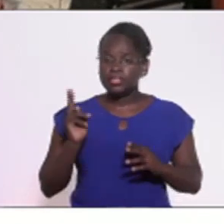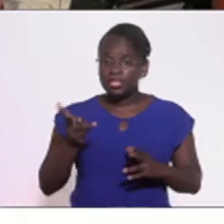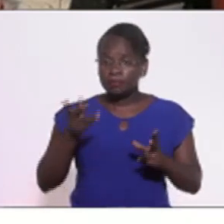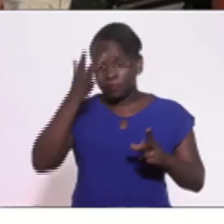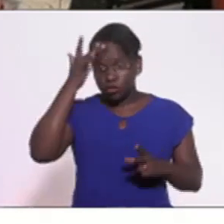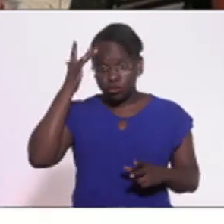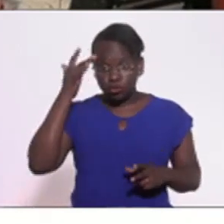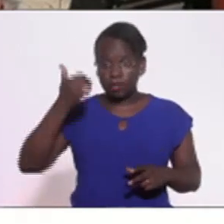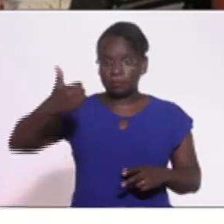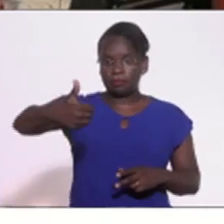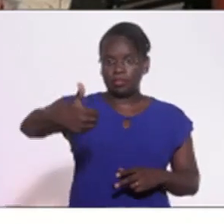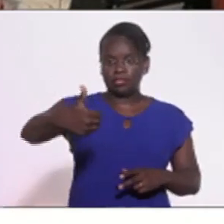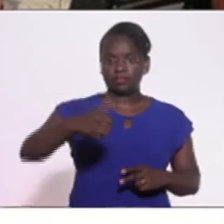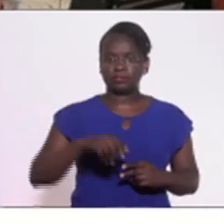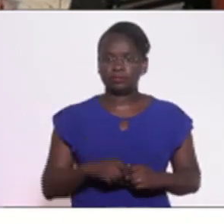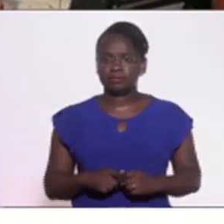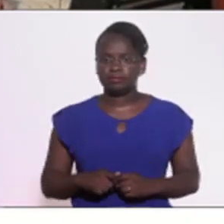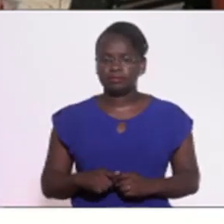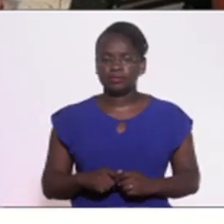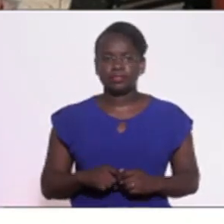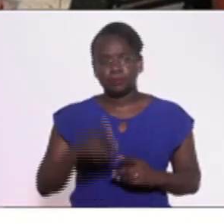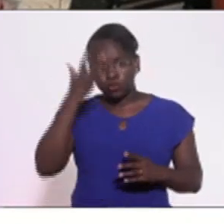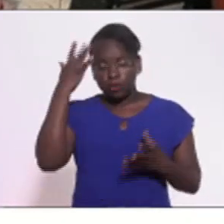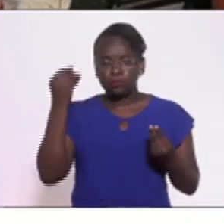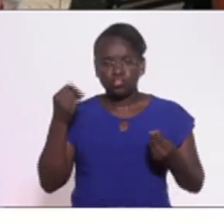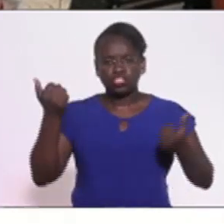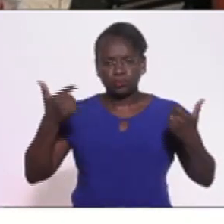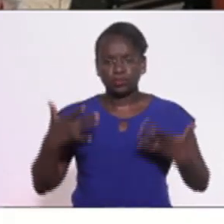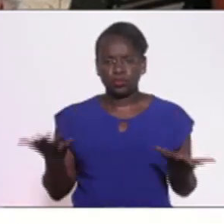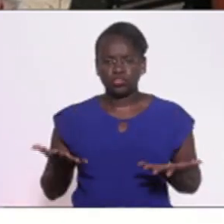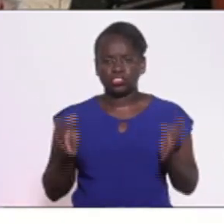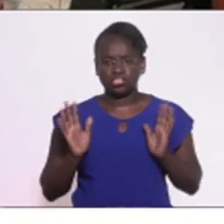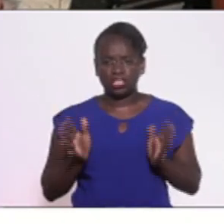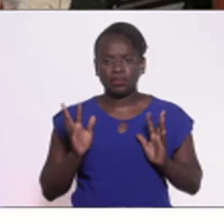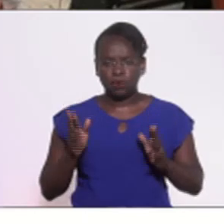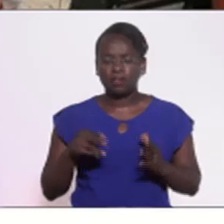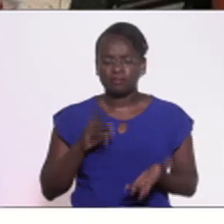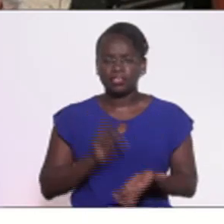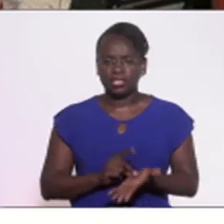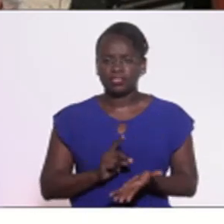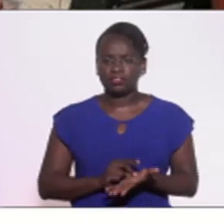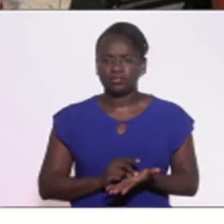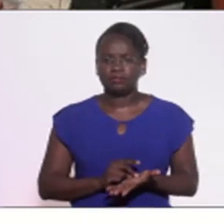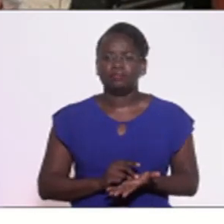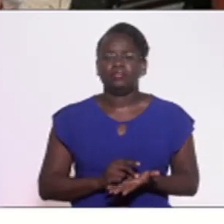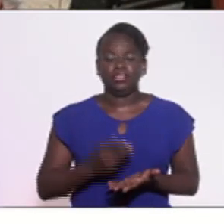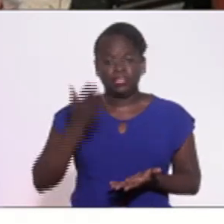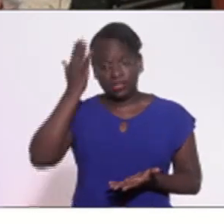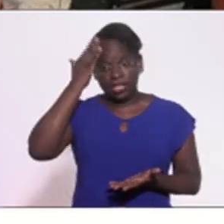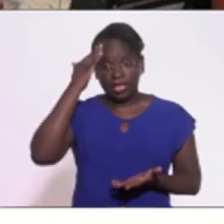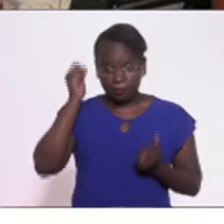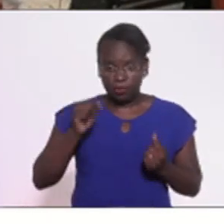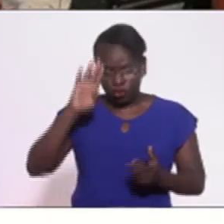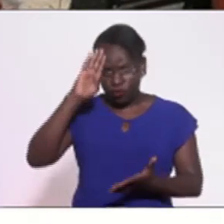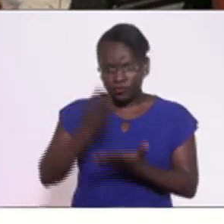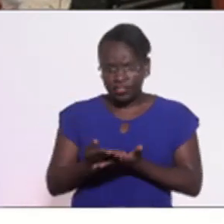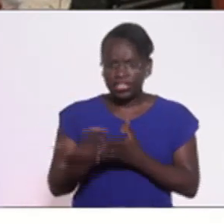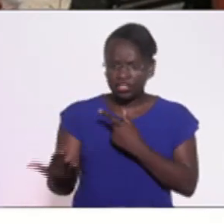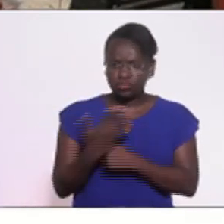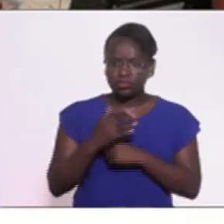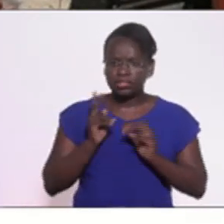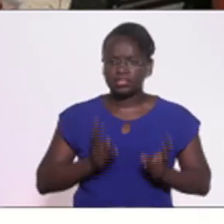outros em primeiro lugar. Muita gente falou isso aqui hoje e é verdade. A gente sabe que pode contar com você